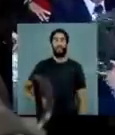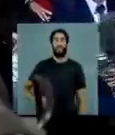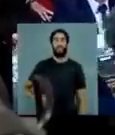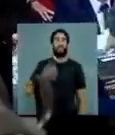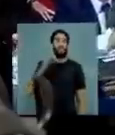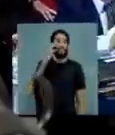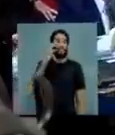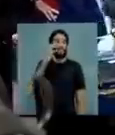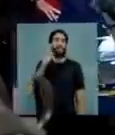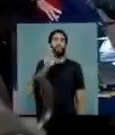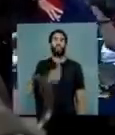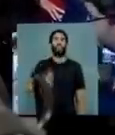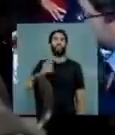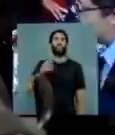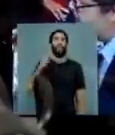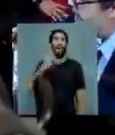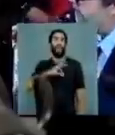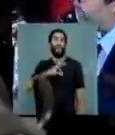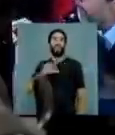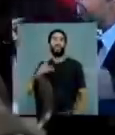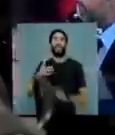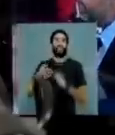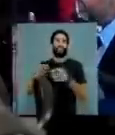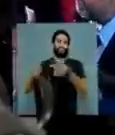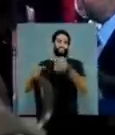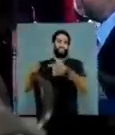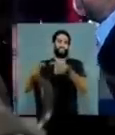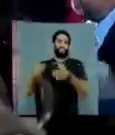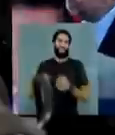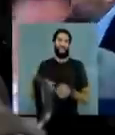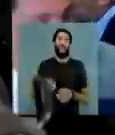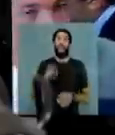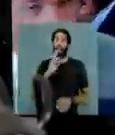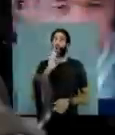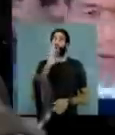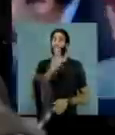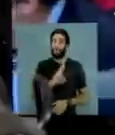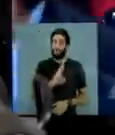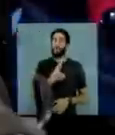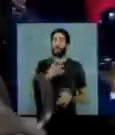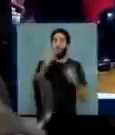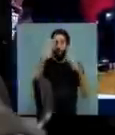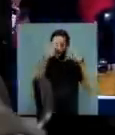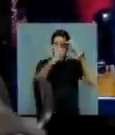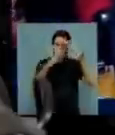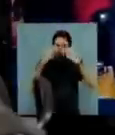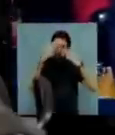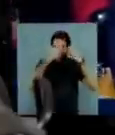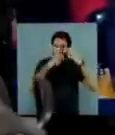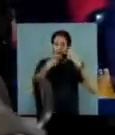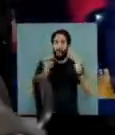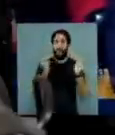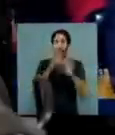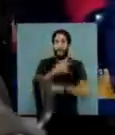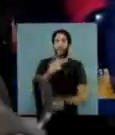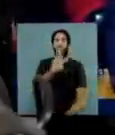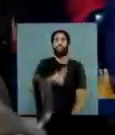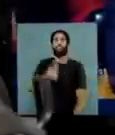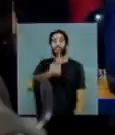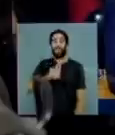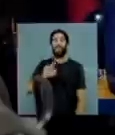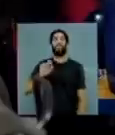e ele responde uma denúncia no Maranhão pro monitorar a liderança de oposição usando a polícia